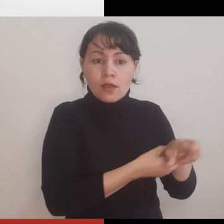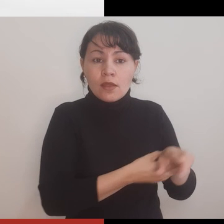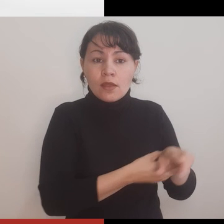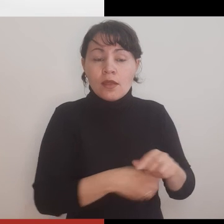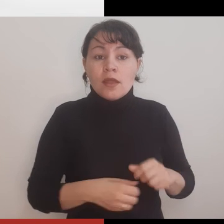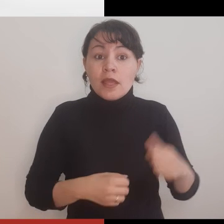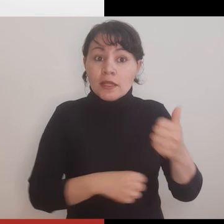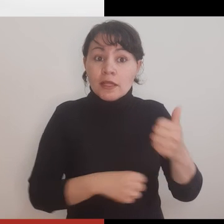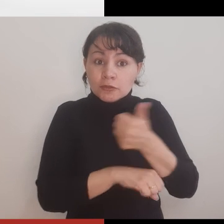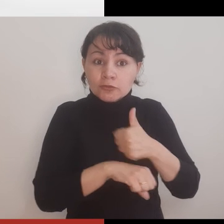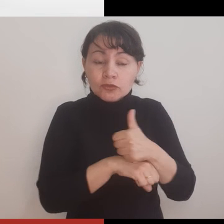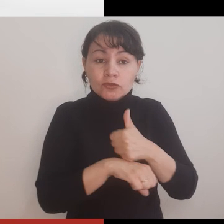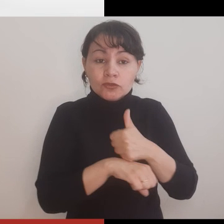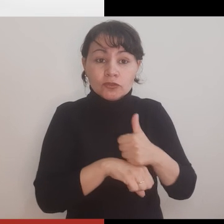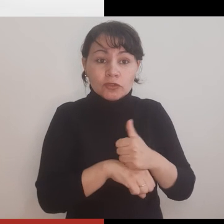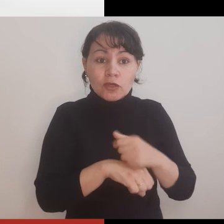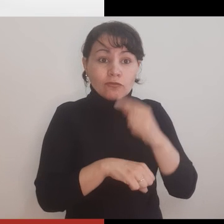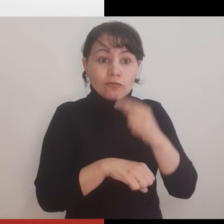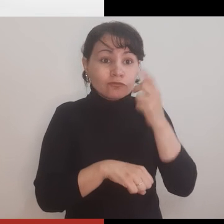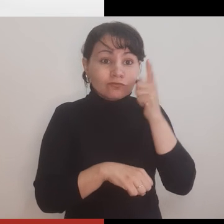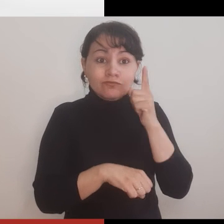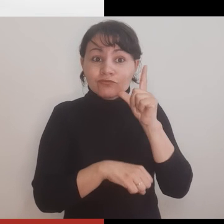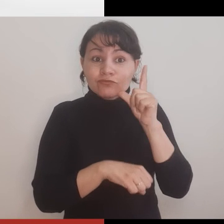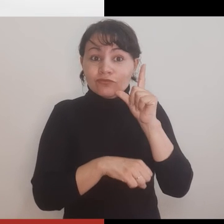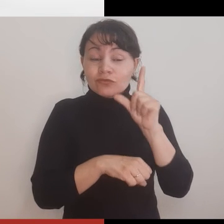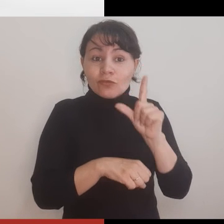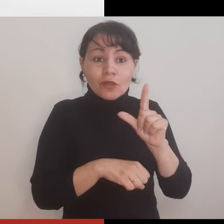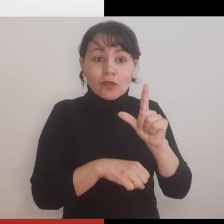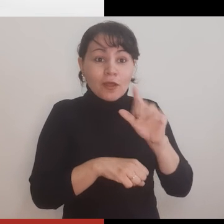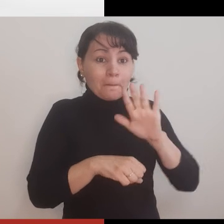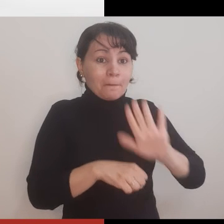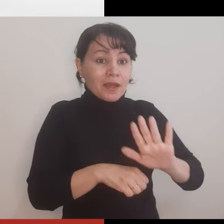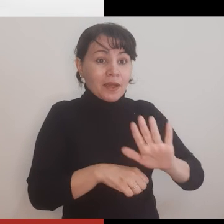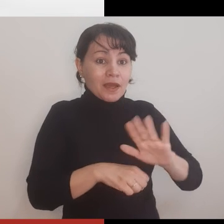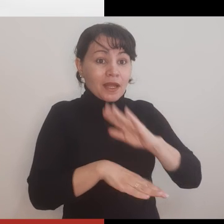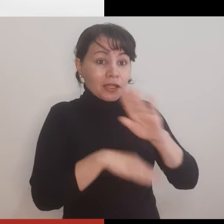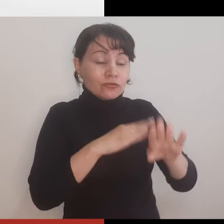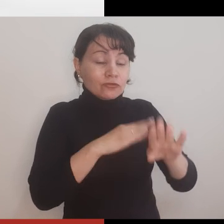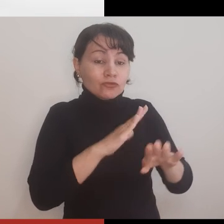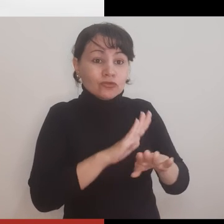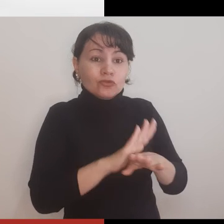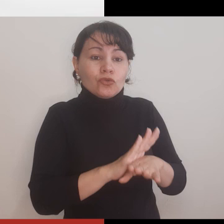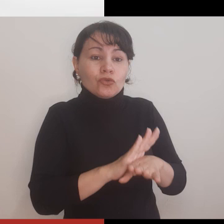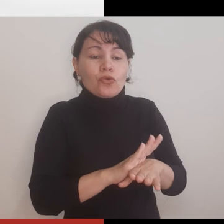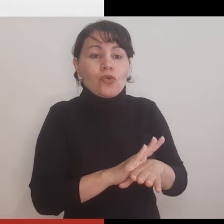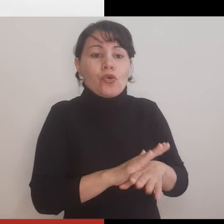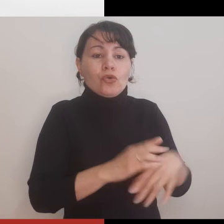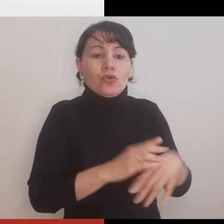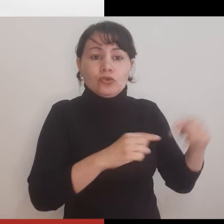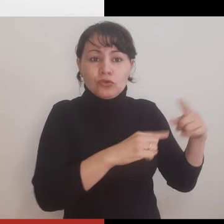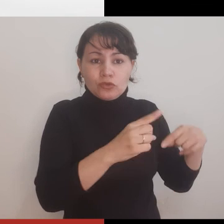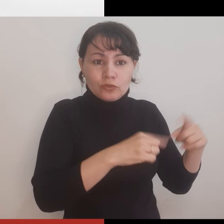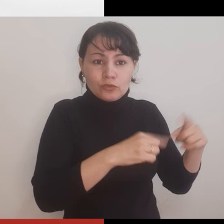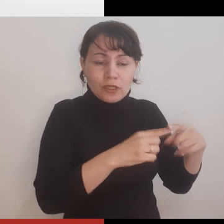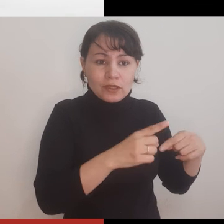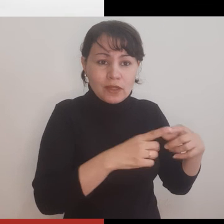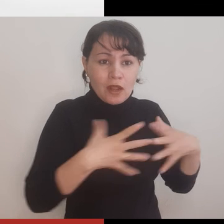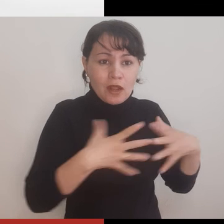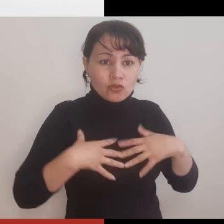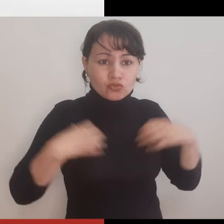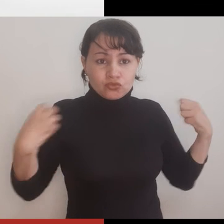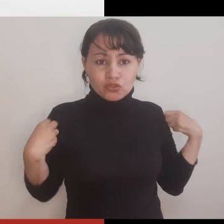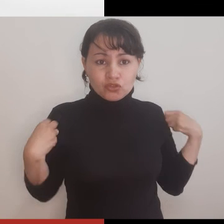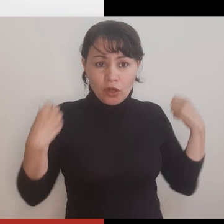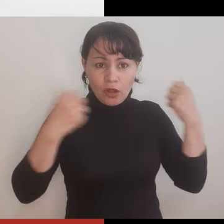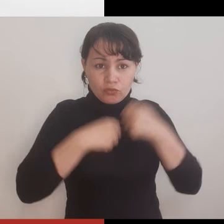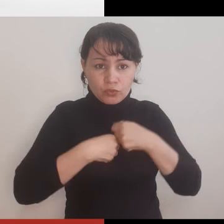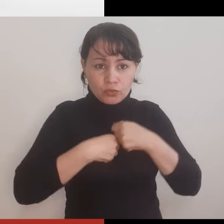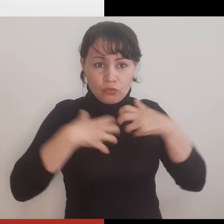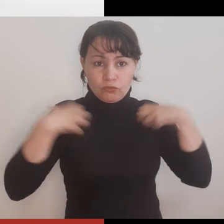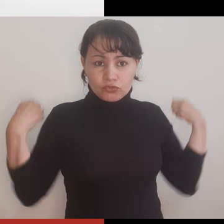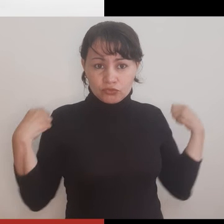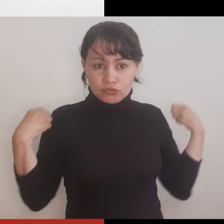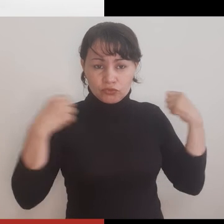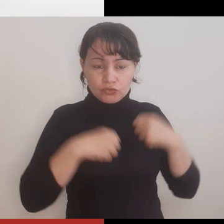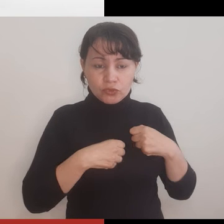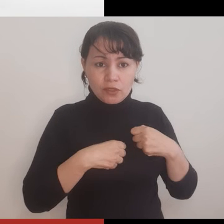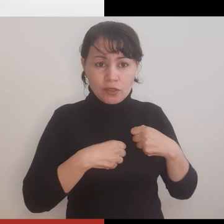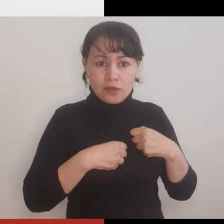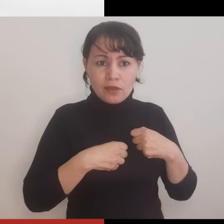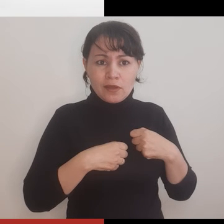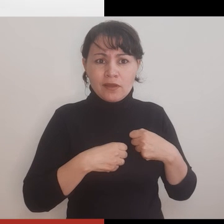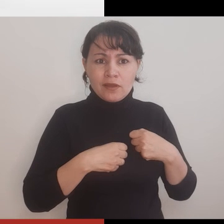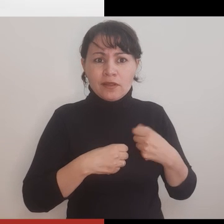esse profissional ele não consegue tirar todos os seus EPIs e colocar esses EPIs várias vezes ao